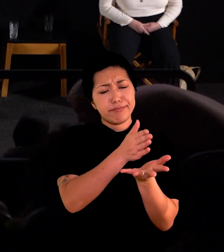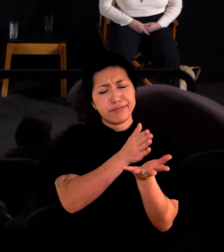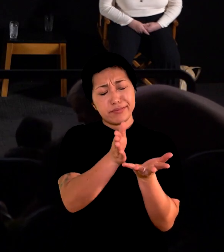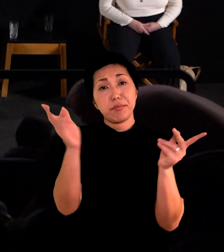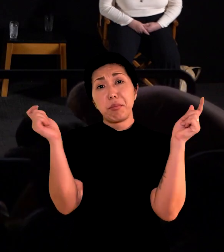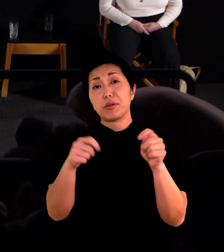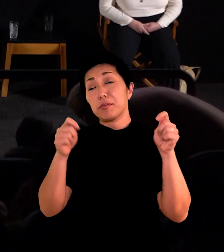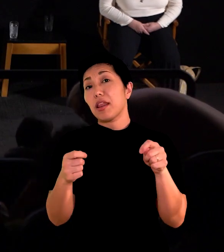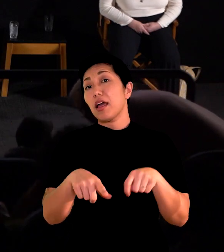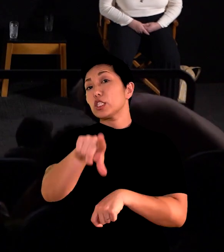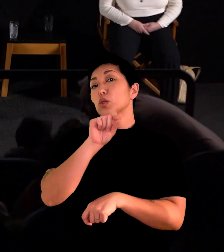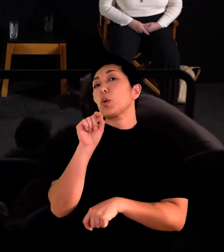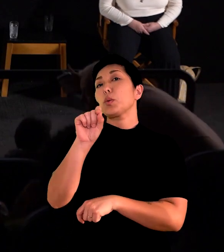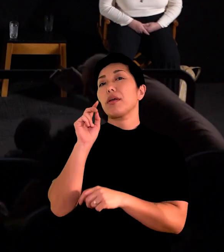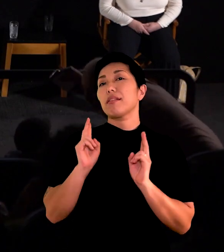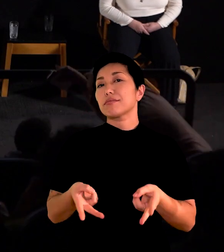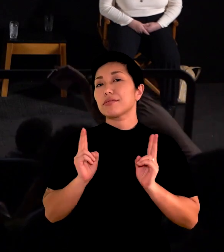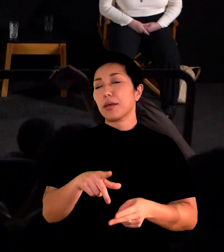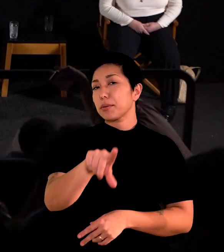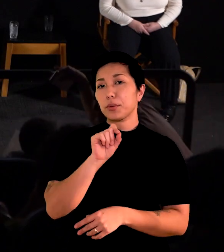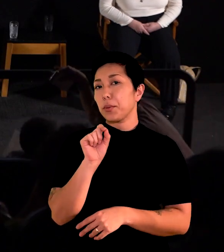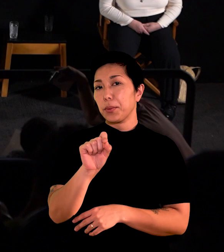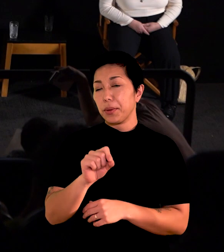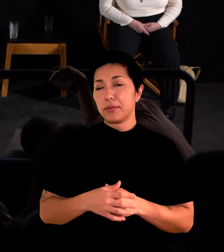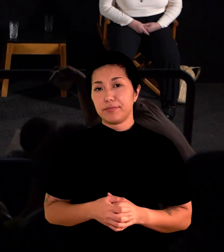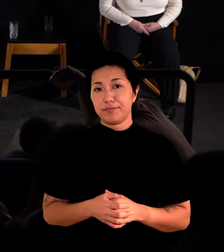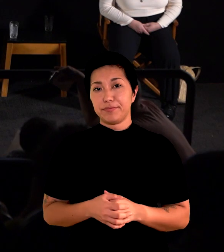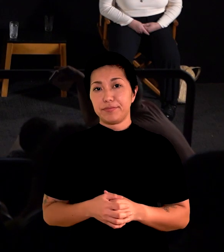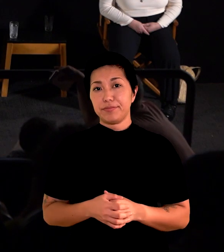Entre as várias possibilidades, o que é que se escolhe sempre?